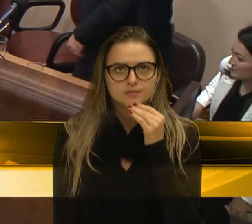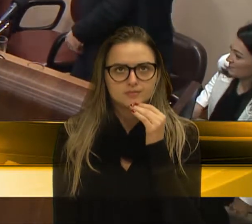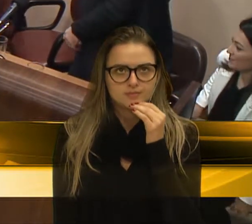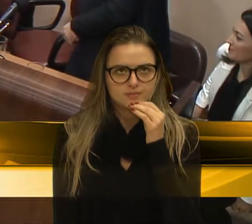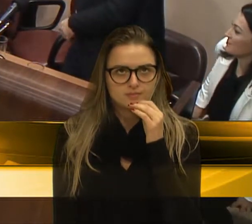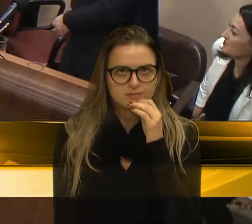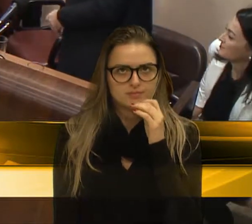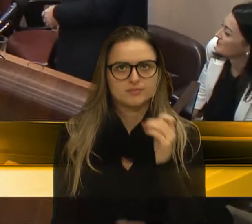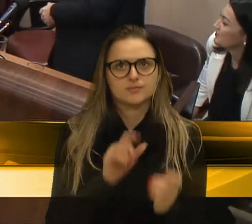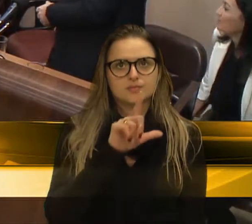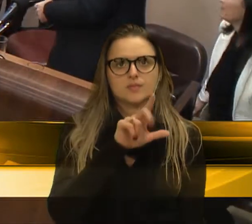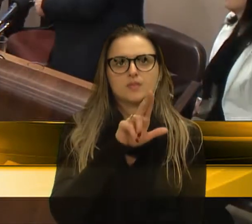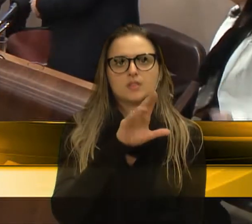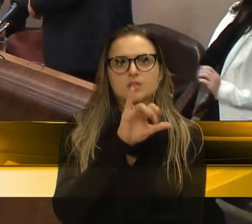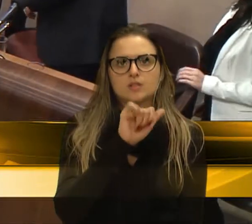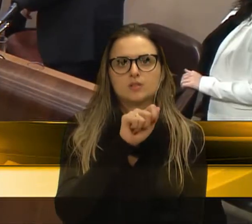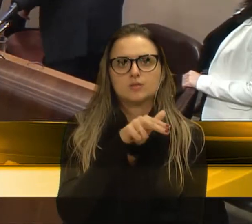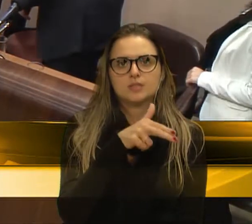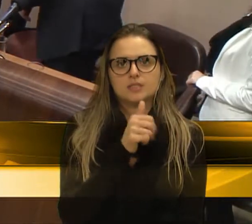Doutora Luciana, por gentileza.